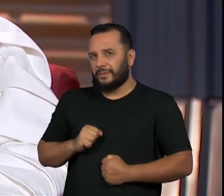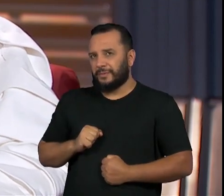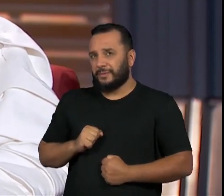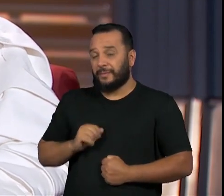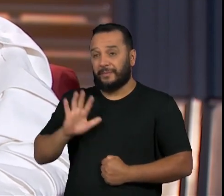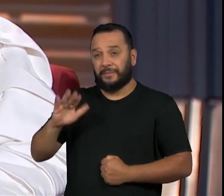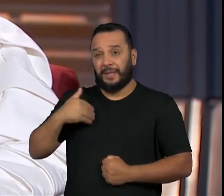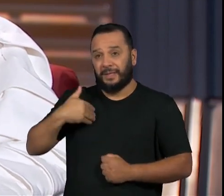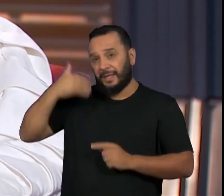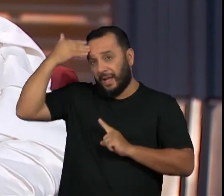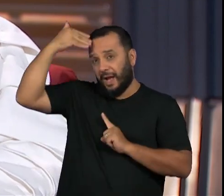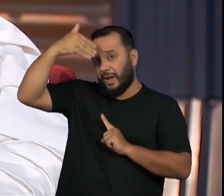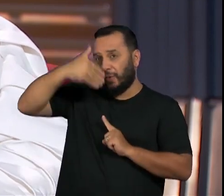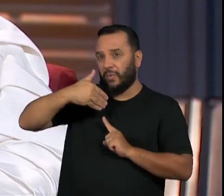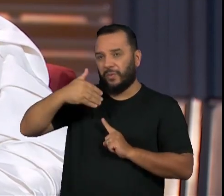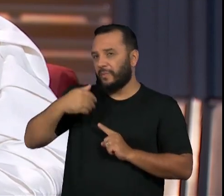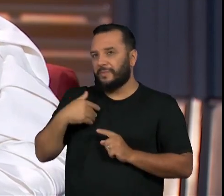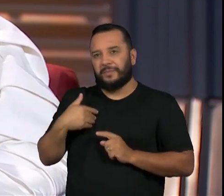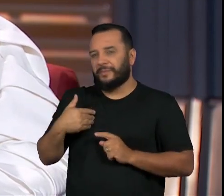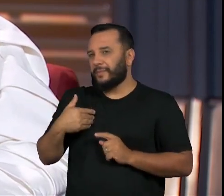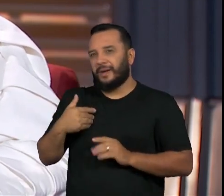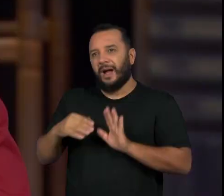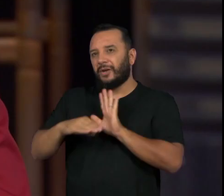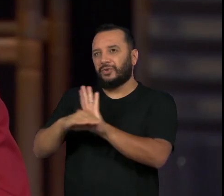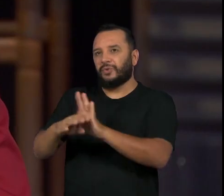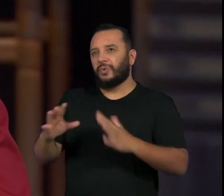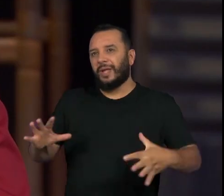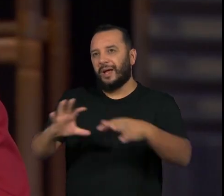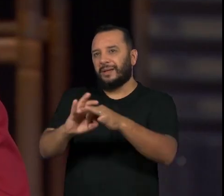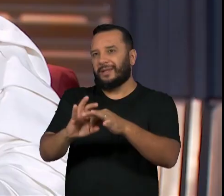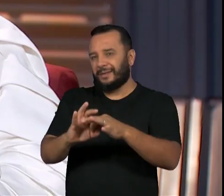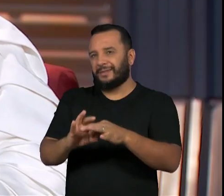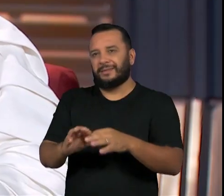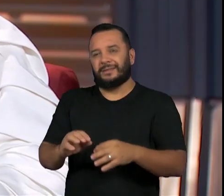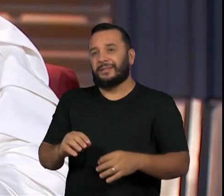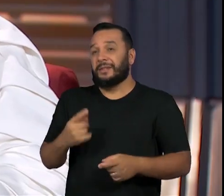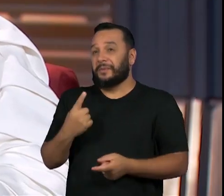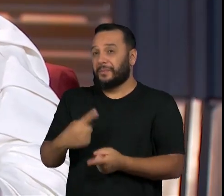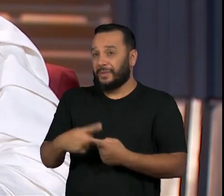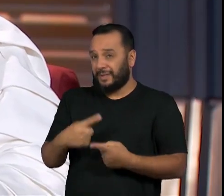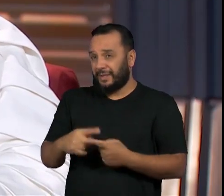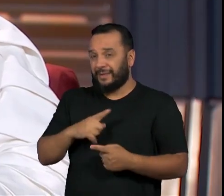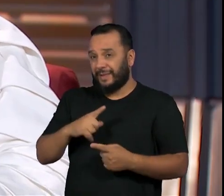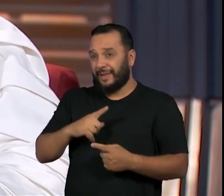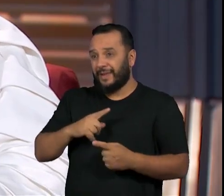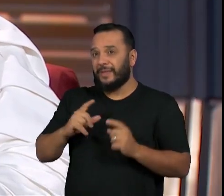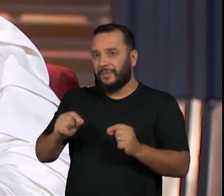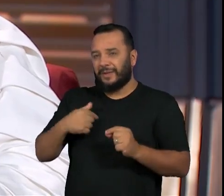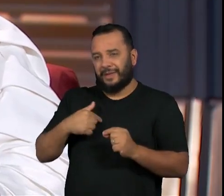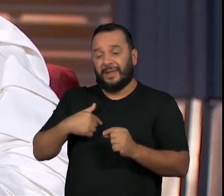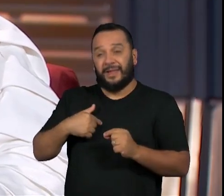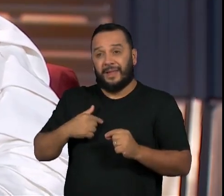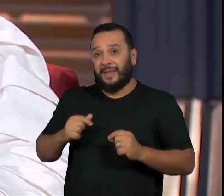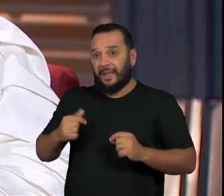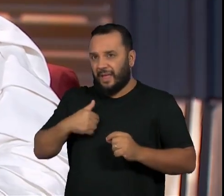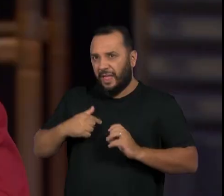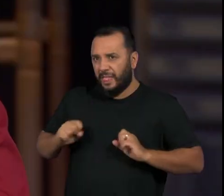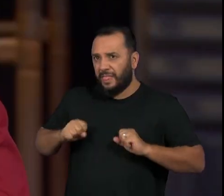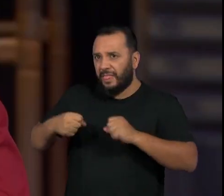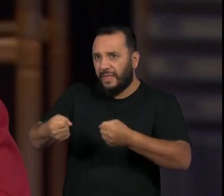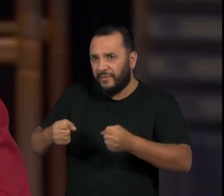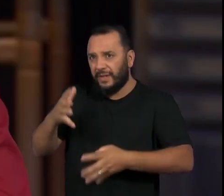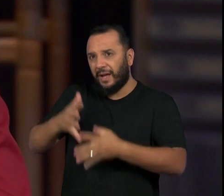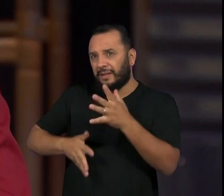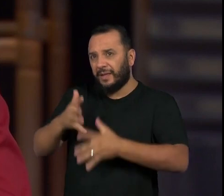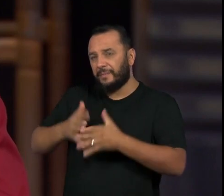a culpa não colabora com a aliança, porque gera uma defensiva que atrapalha a escuta. Meu